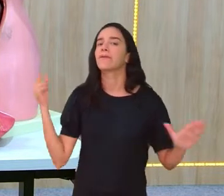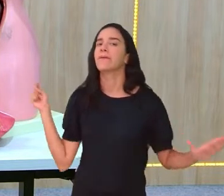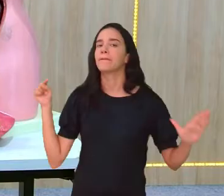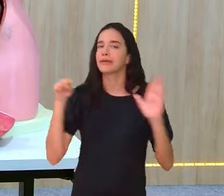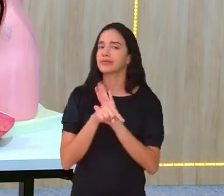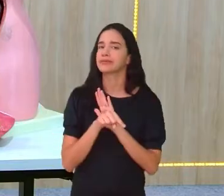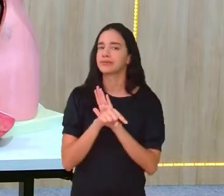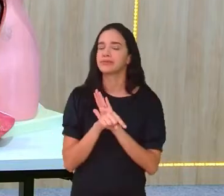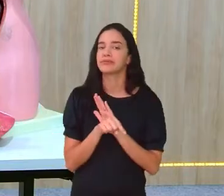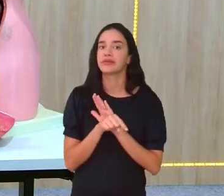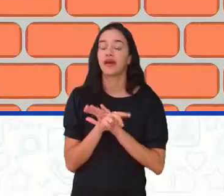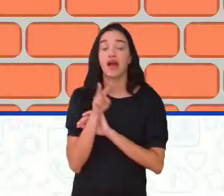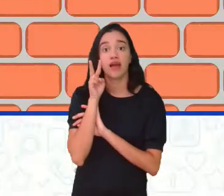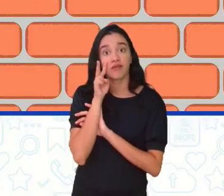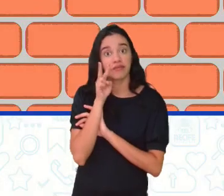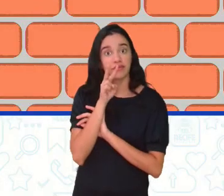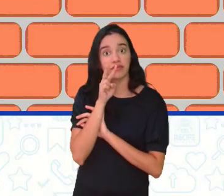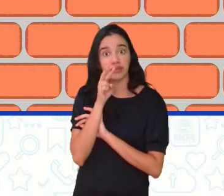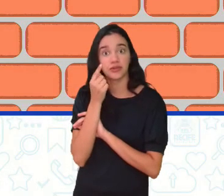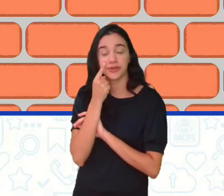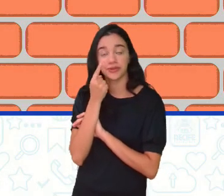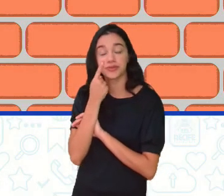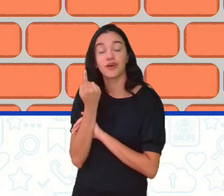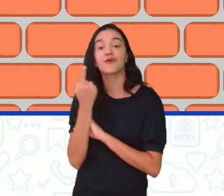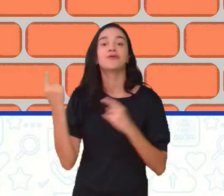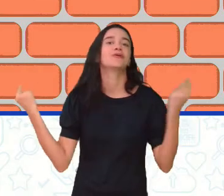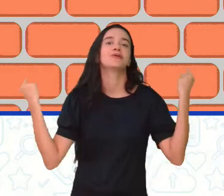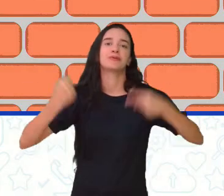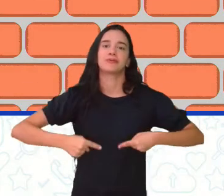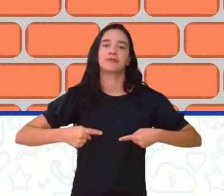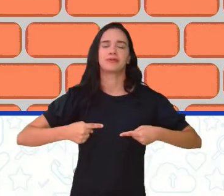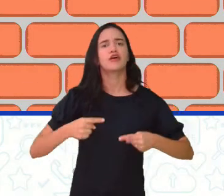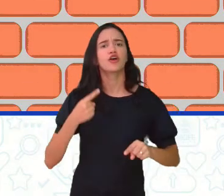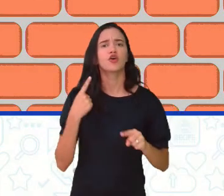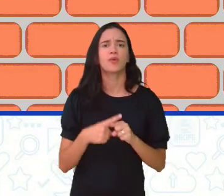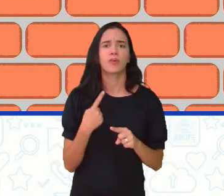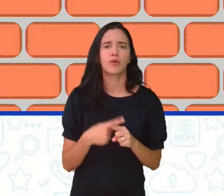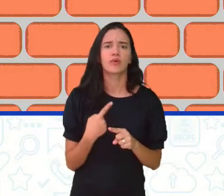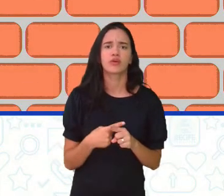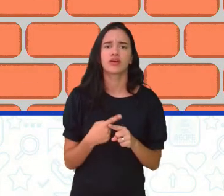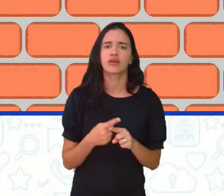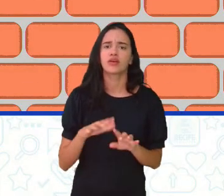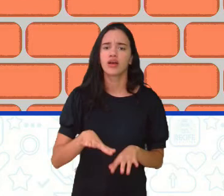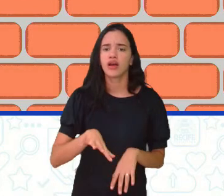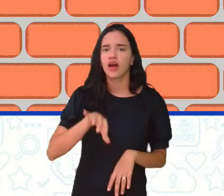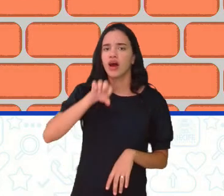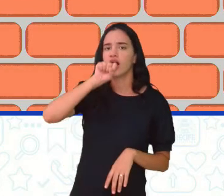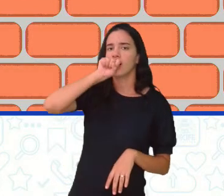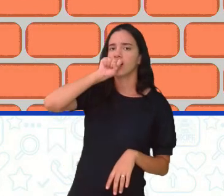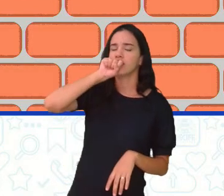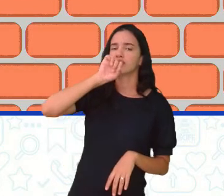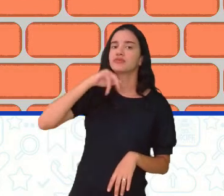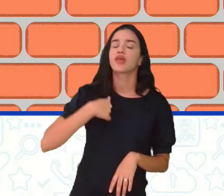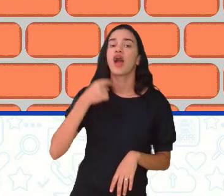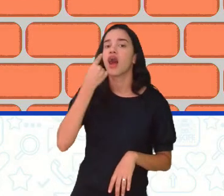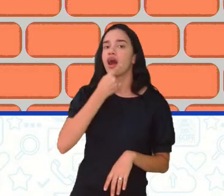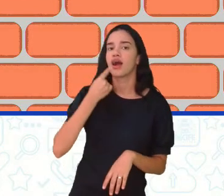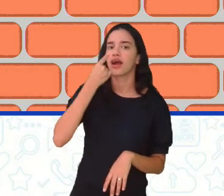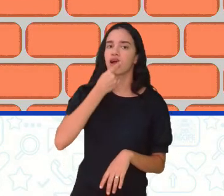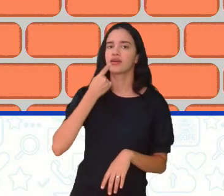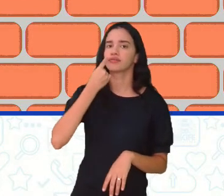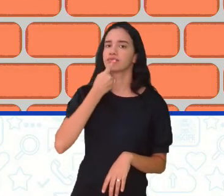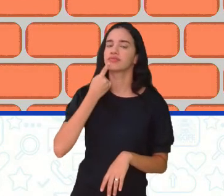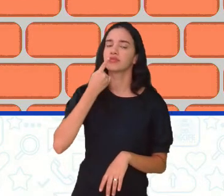pergunta. Veja o que eu trouxe para vocês como desafio. Por que não se deve respirar pela boca? O que é que acontece,